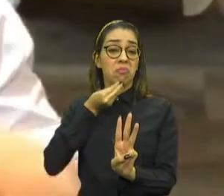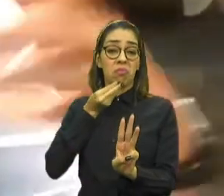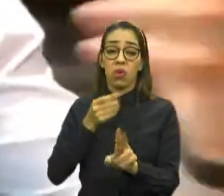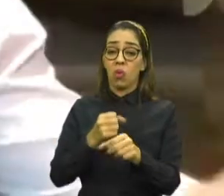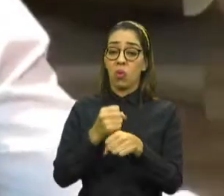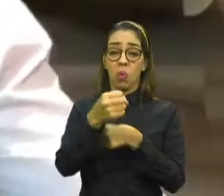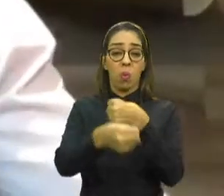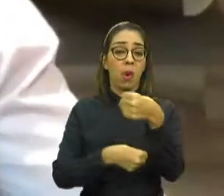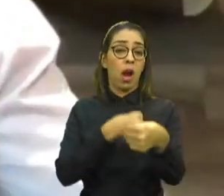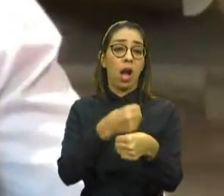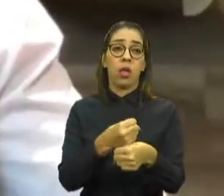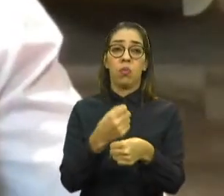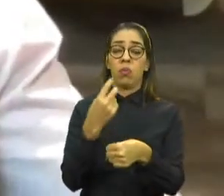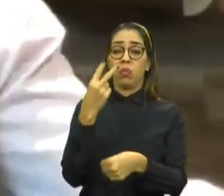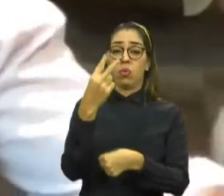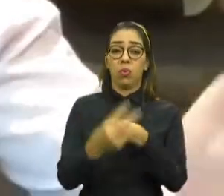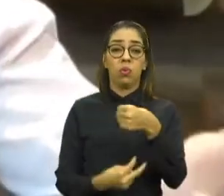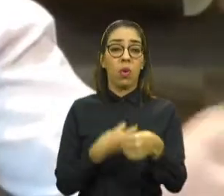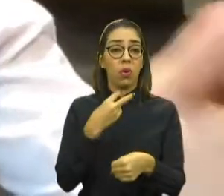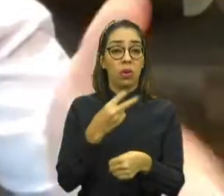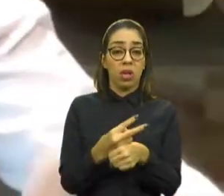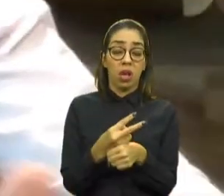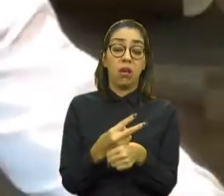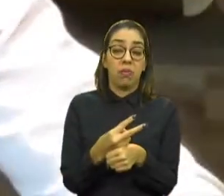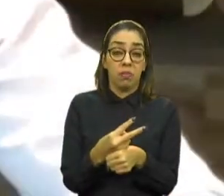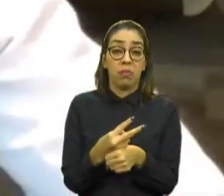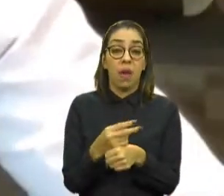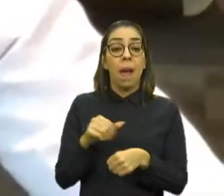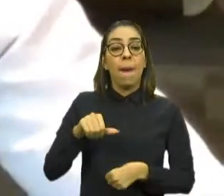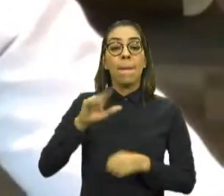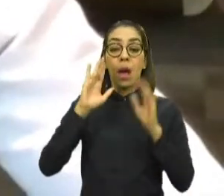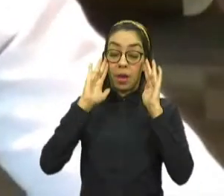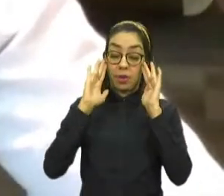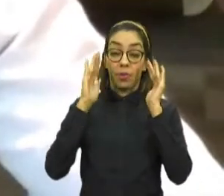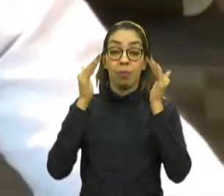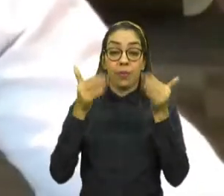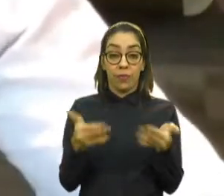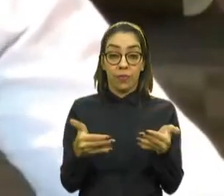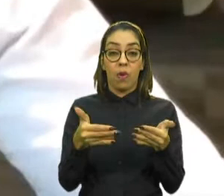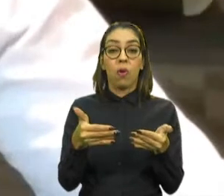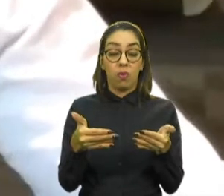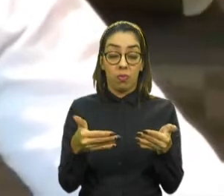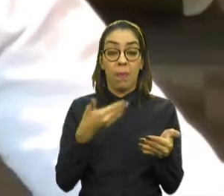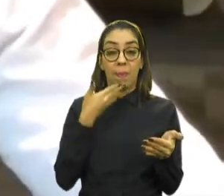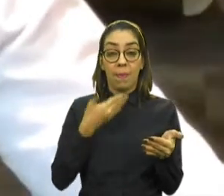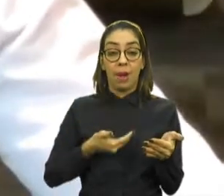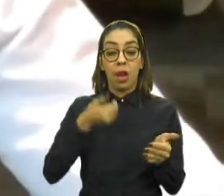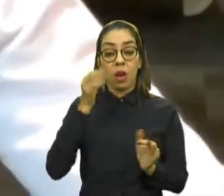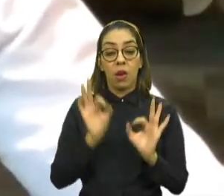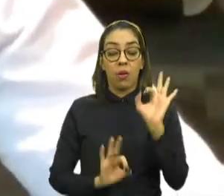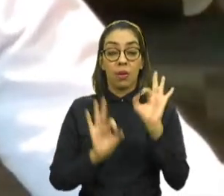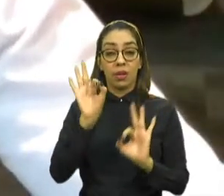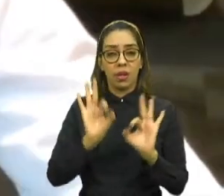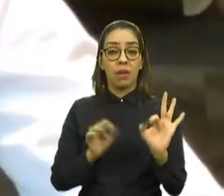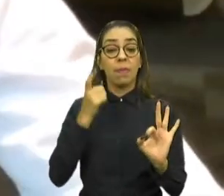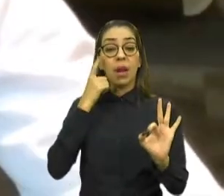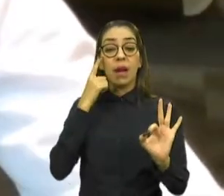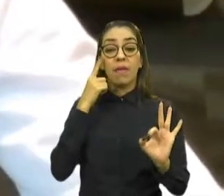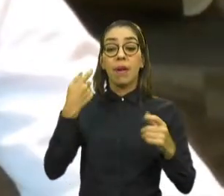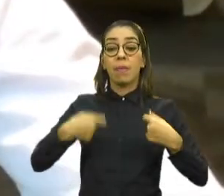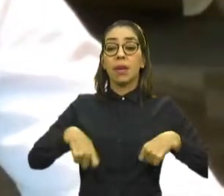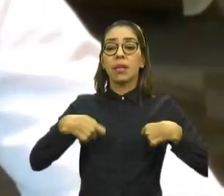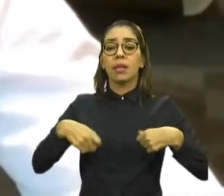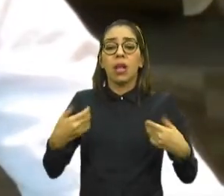2 anos, de uma maneira mais voltada, mais focada, com a ideia, inclusive, das necessidades reais da retomada.